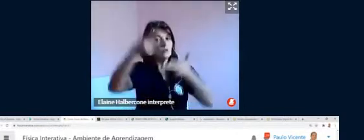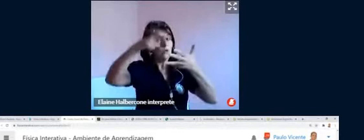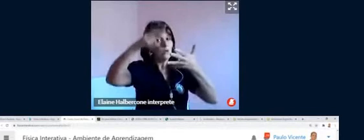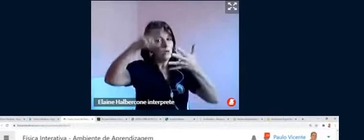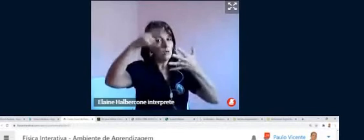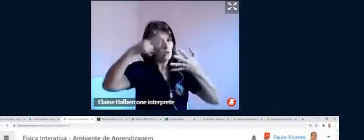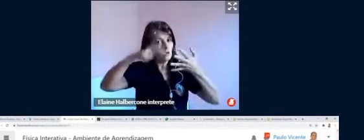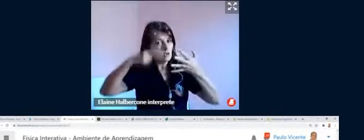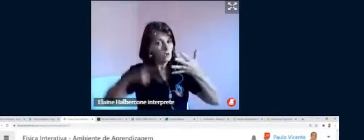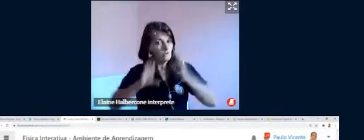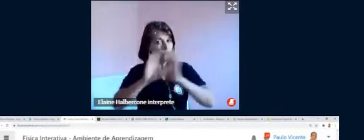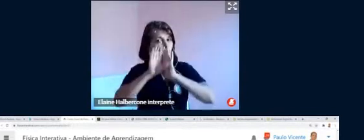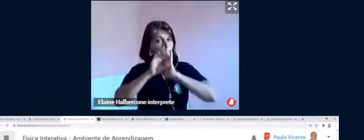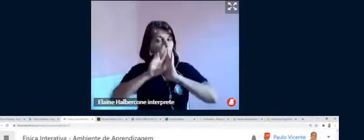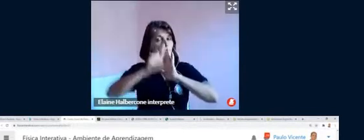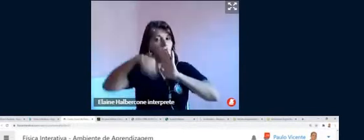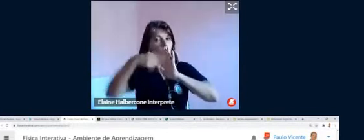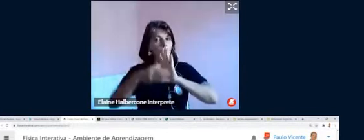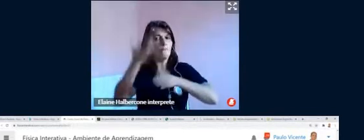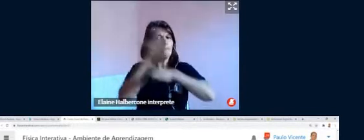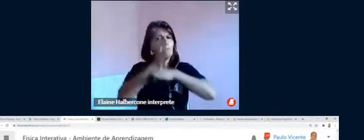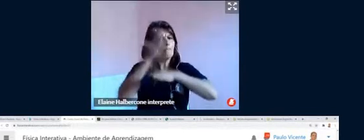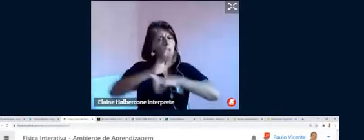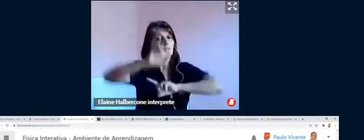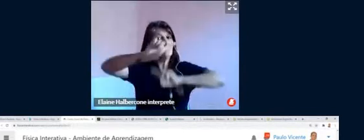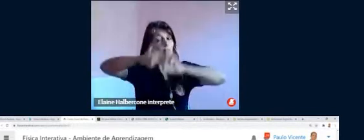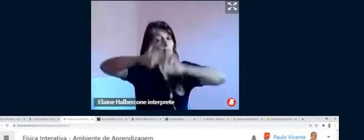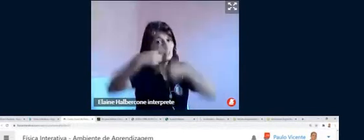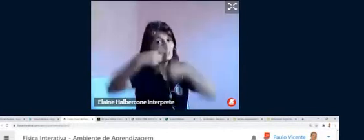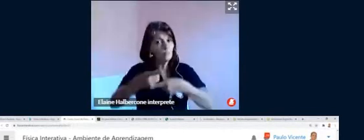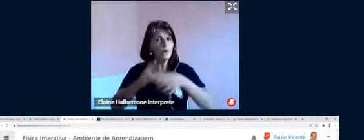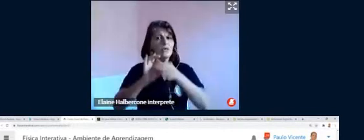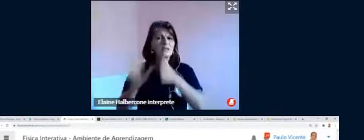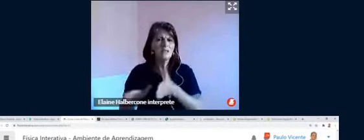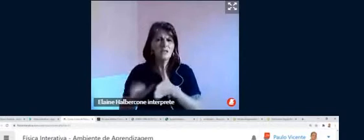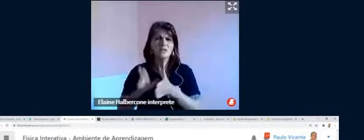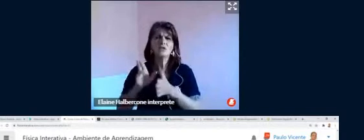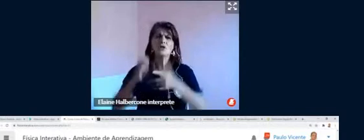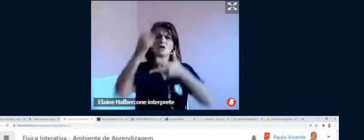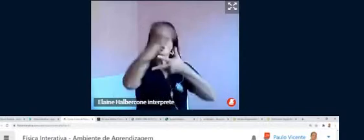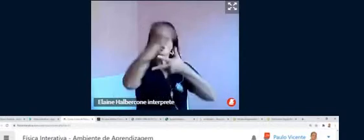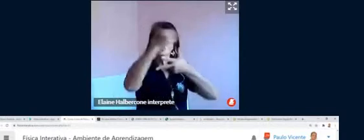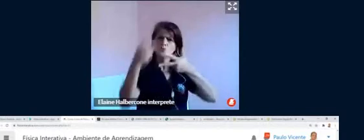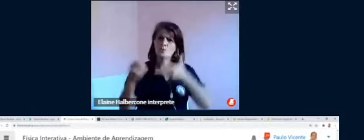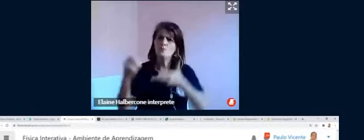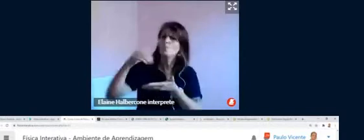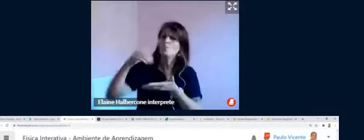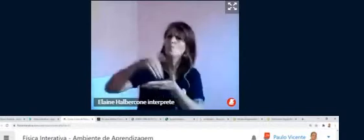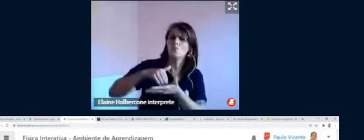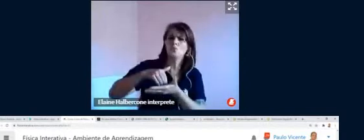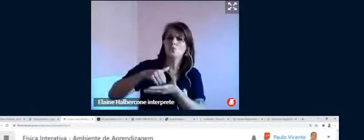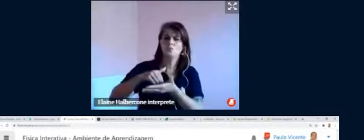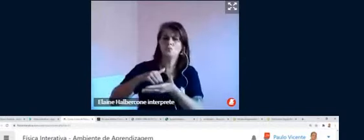conceitos, pratica um pouco e depois, sempre deixe as questões do Enem para depois. Ele vai funcionar para